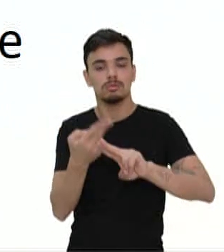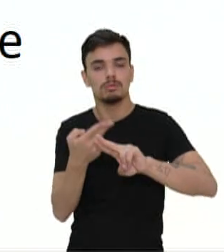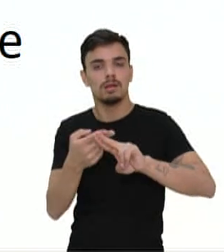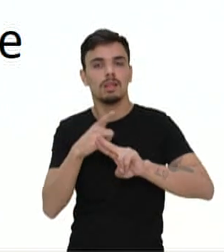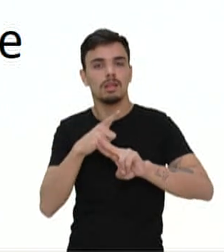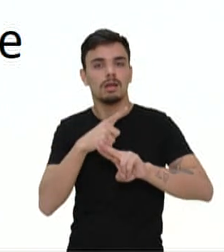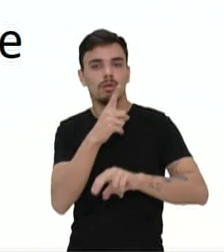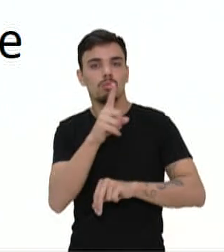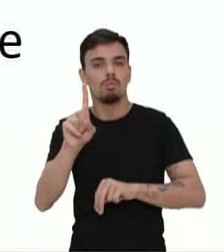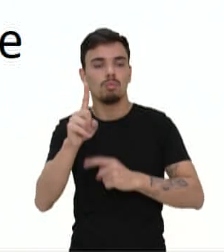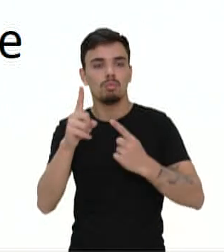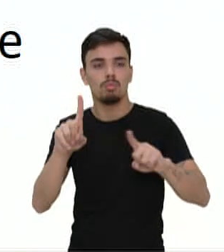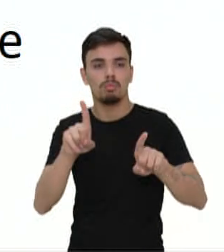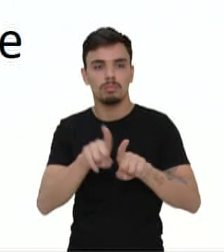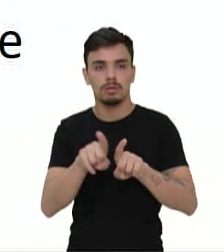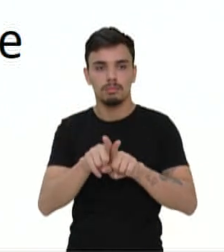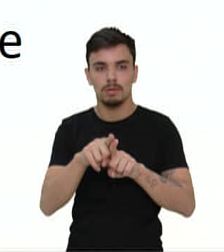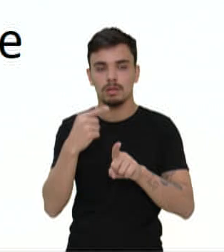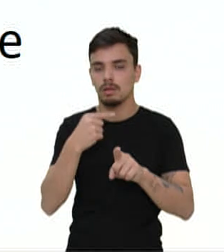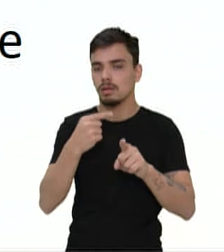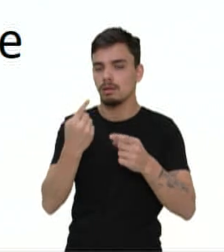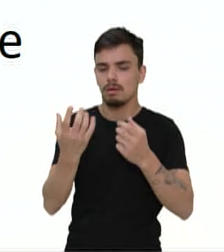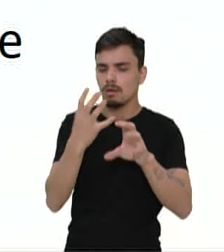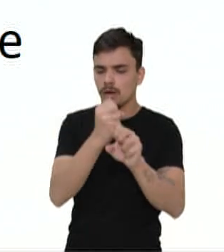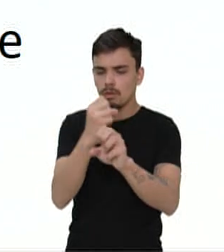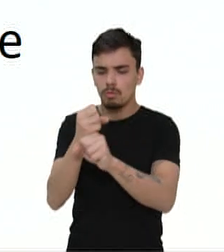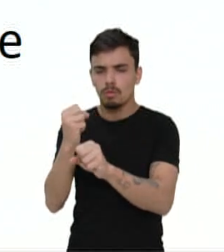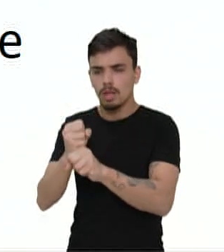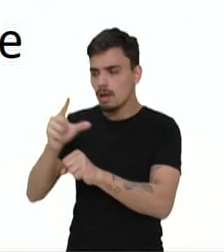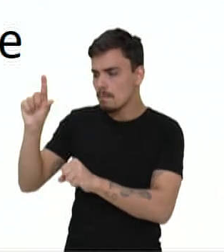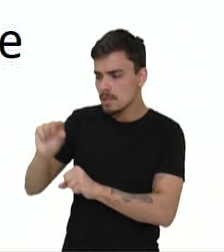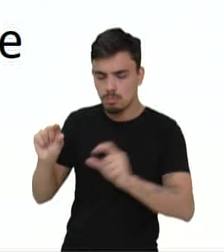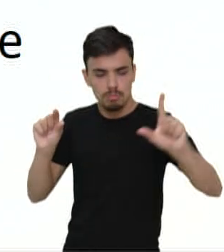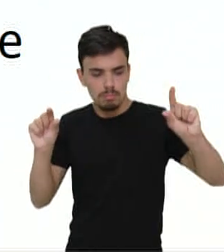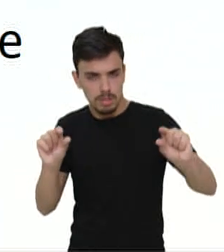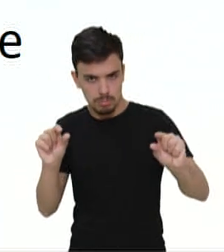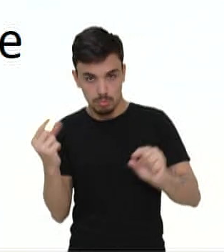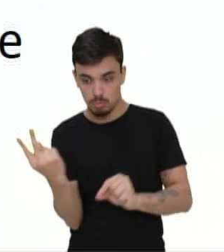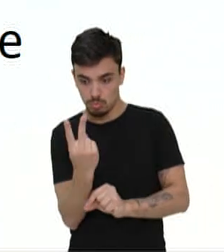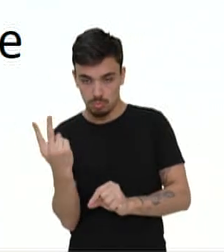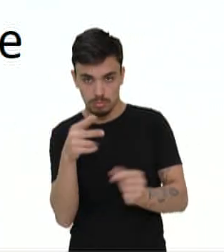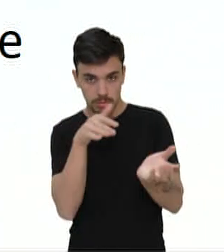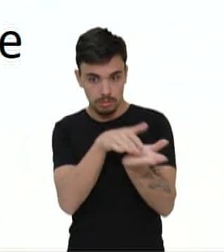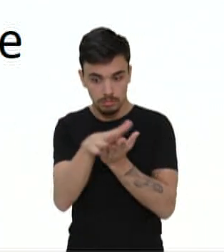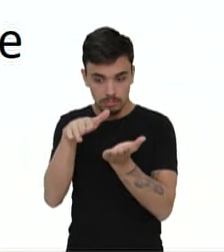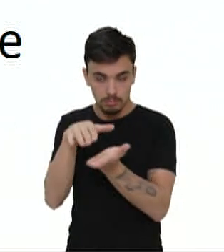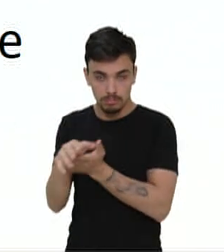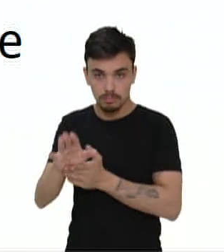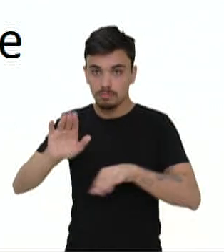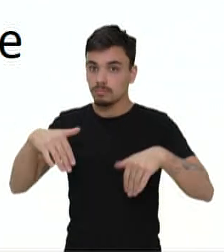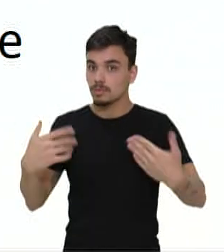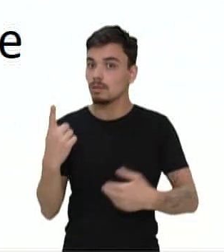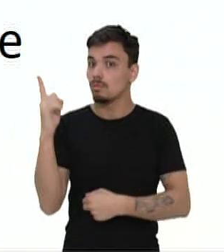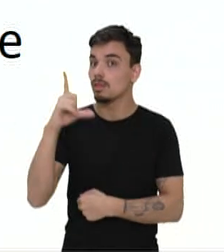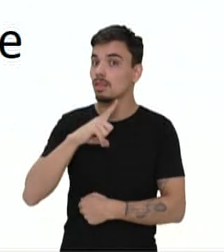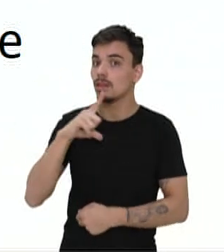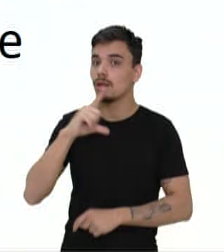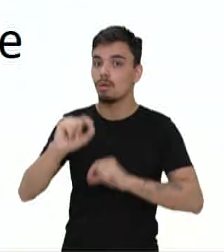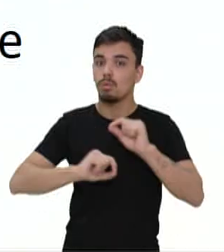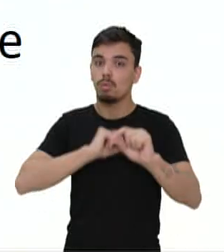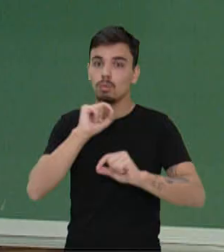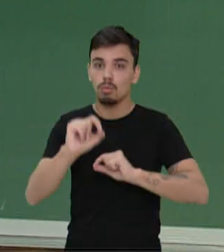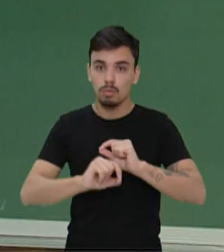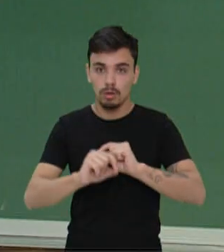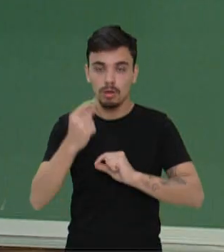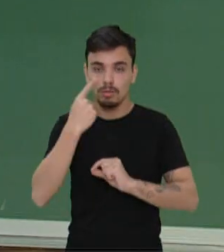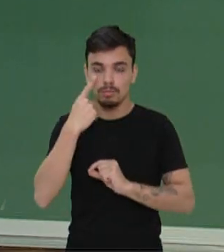unidades para que o custo seja mínimo e o valor desse custo mínimo, né? Então, tá, né? Aqui o que a gente tem que fazer?